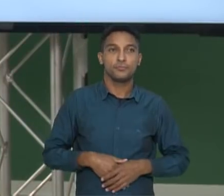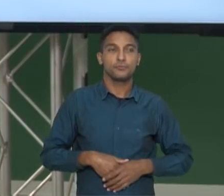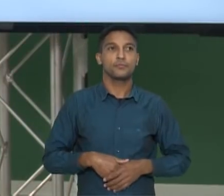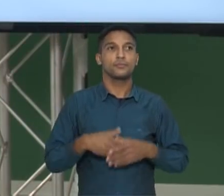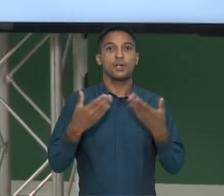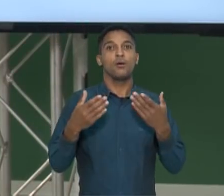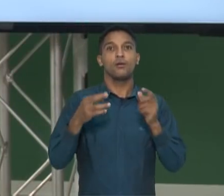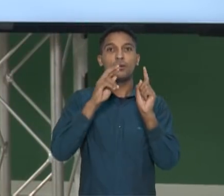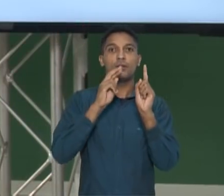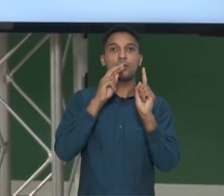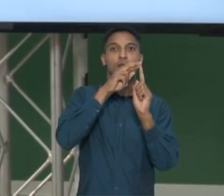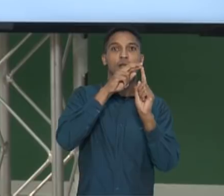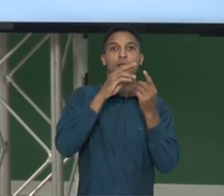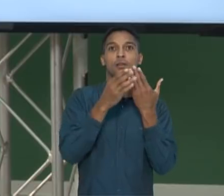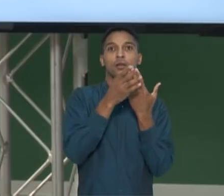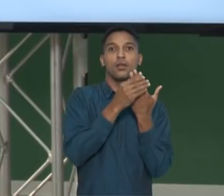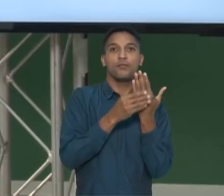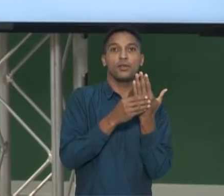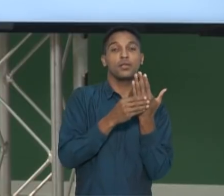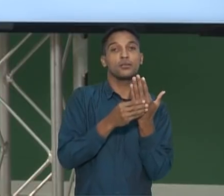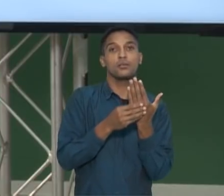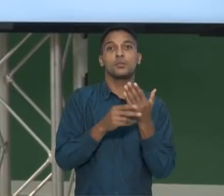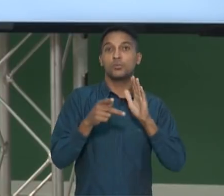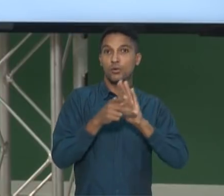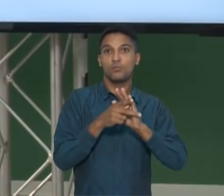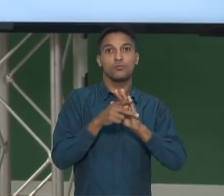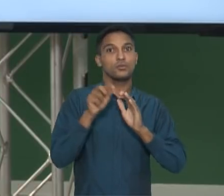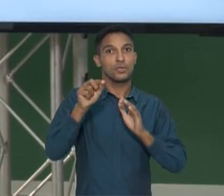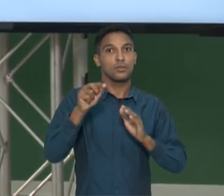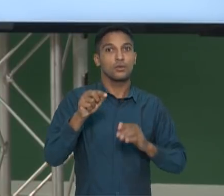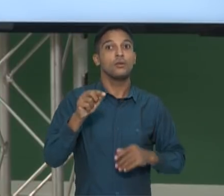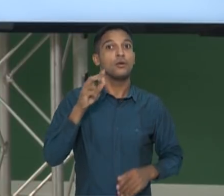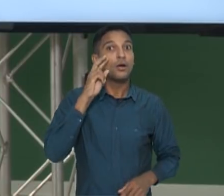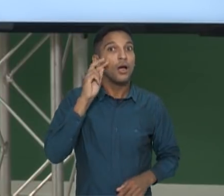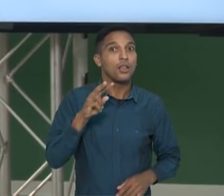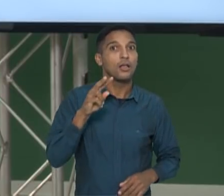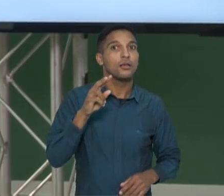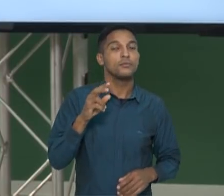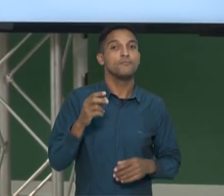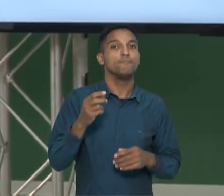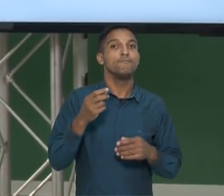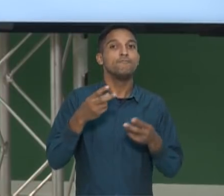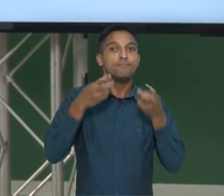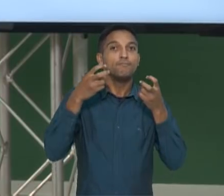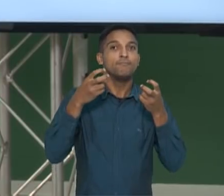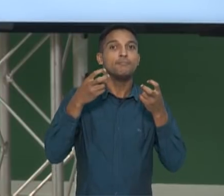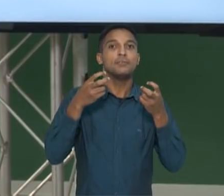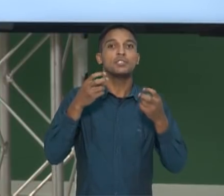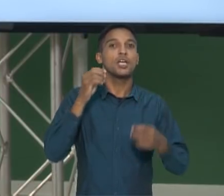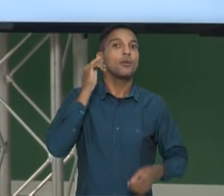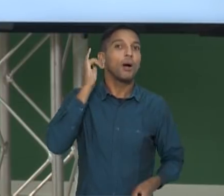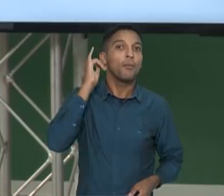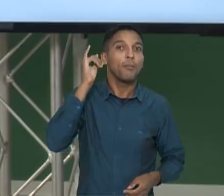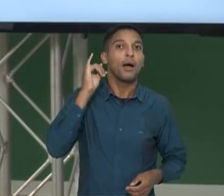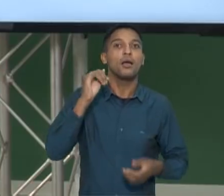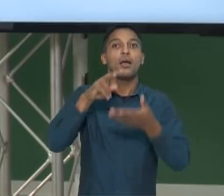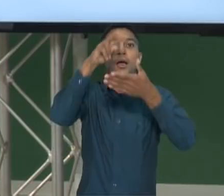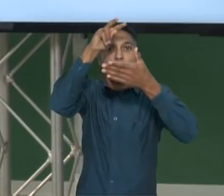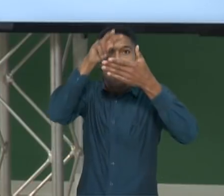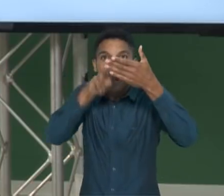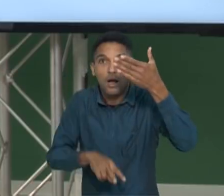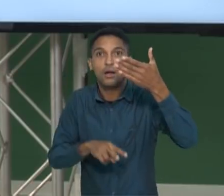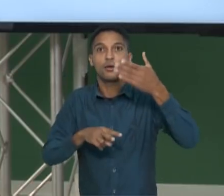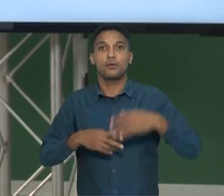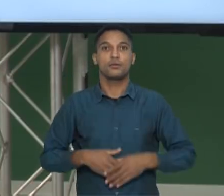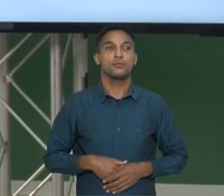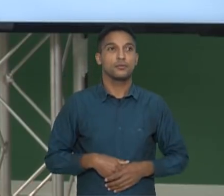outras referências, os textos utilizados ao longo dessa aula, tá? Agradeço muito a participação de todos. Né, a gente retomou